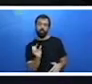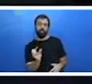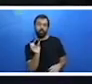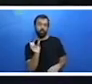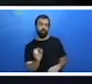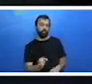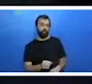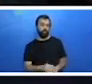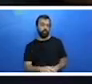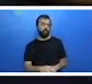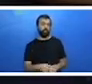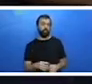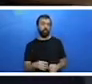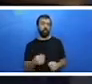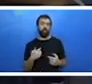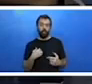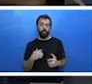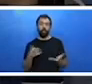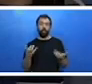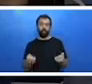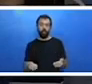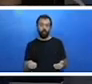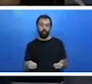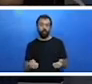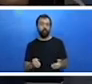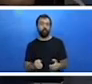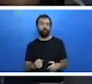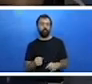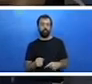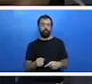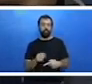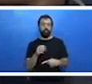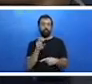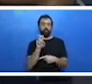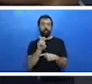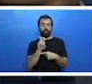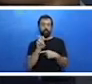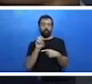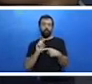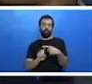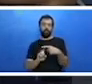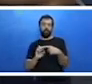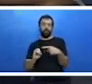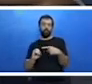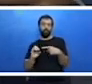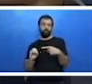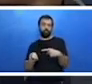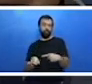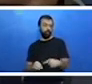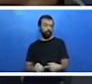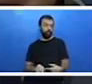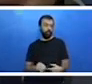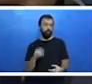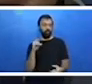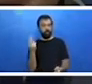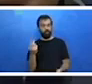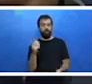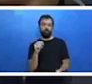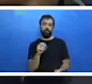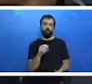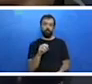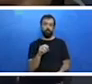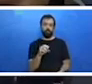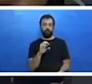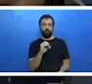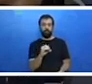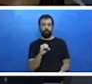5 centésimos. Eu quero pintar 5 partes de 100. Então, se está dividido por 100